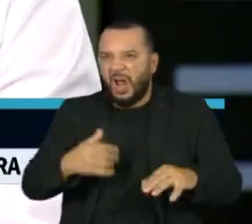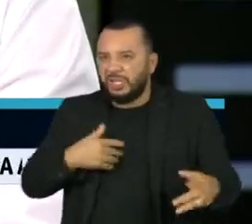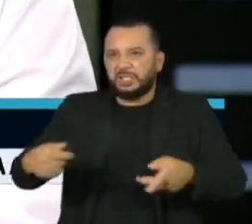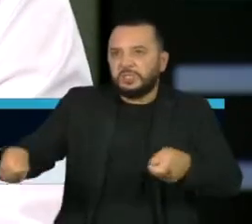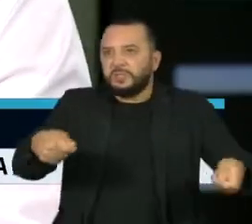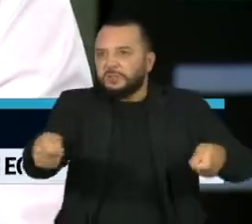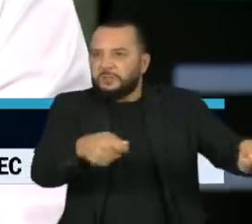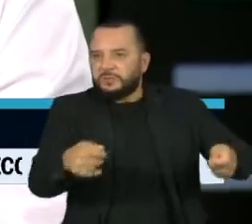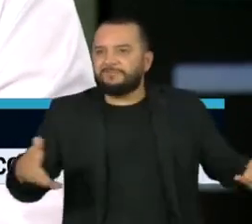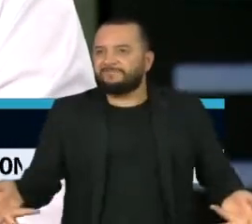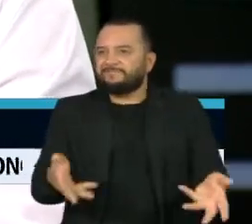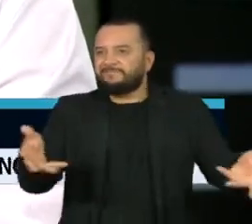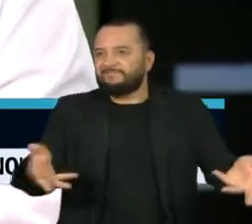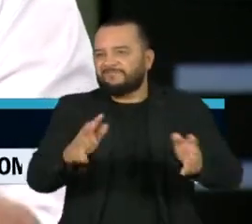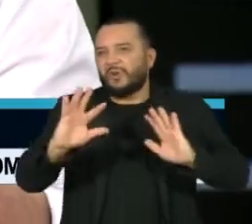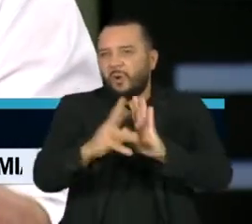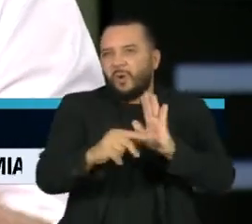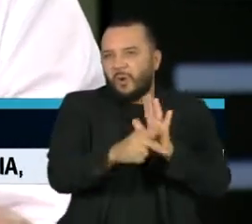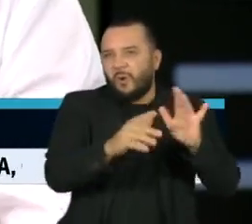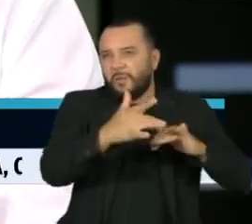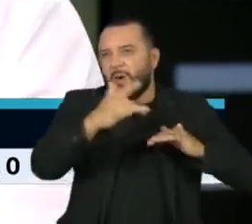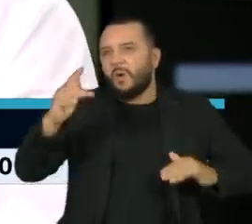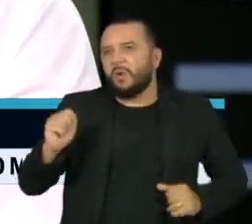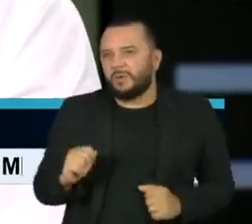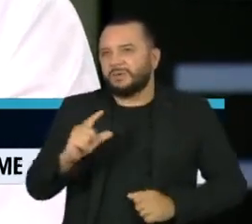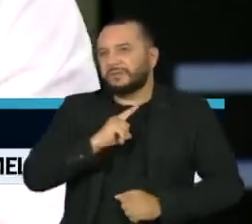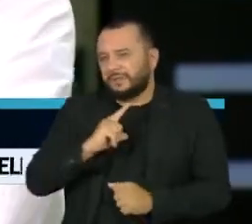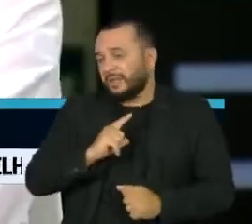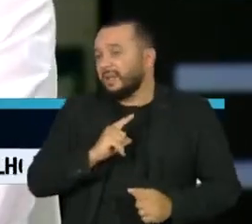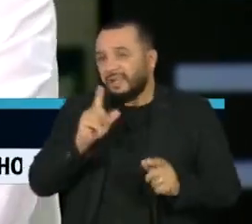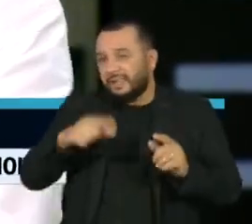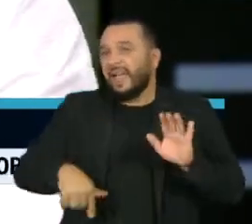estimulando práticas que são rigorosamente ilegais, criminosas.